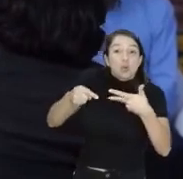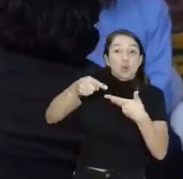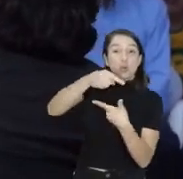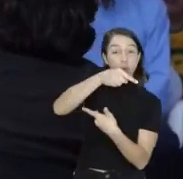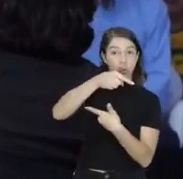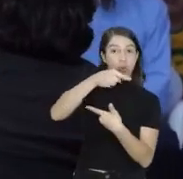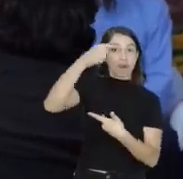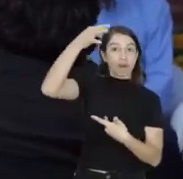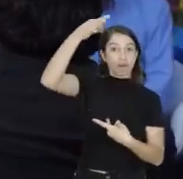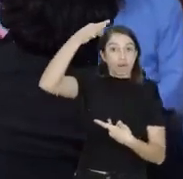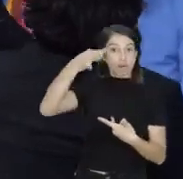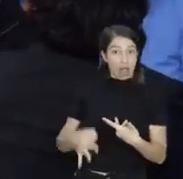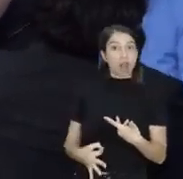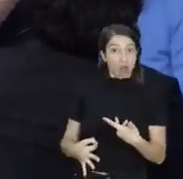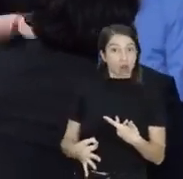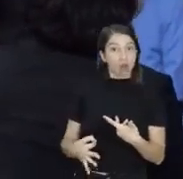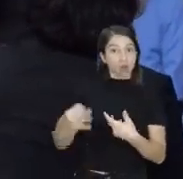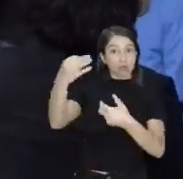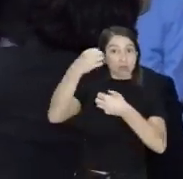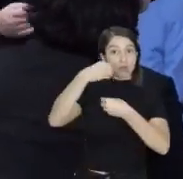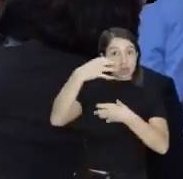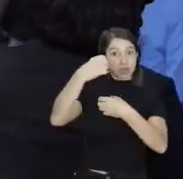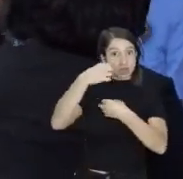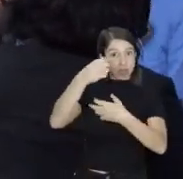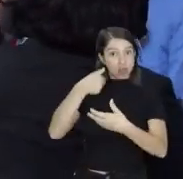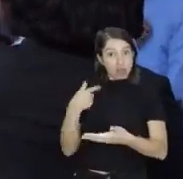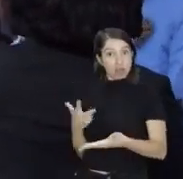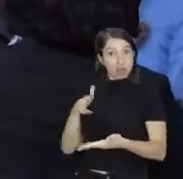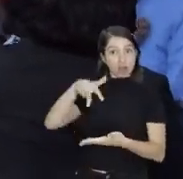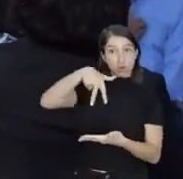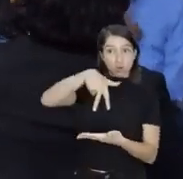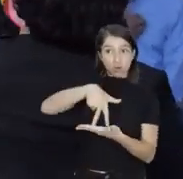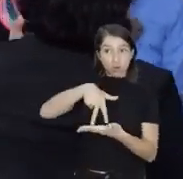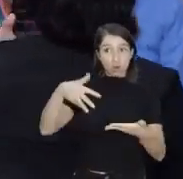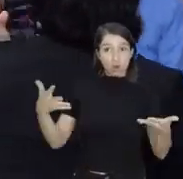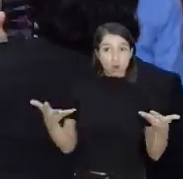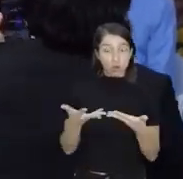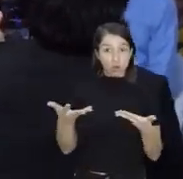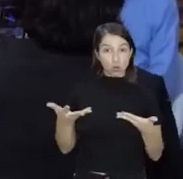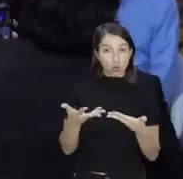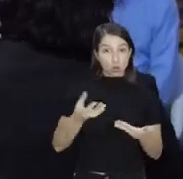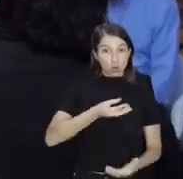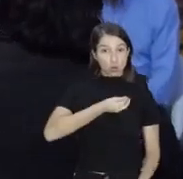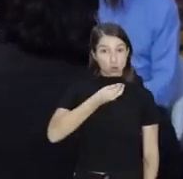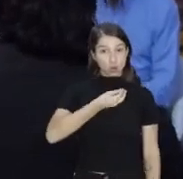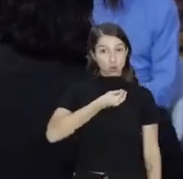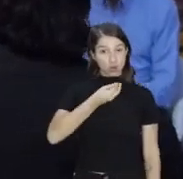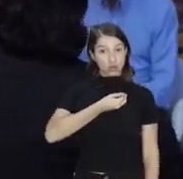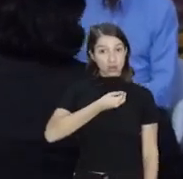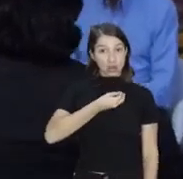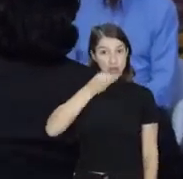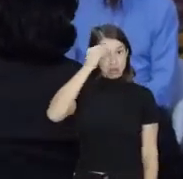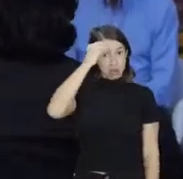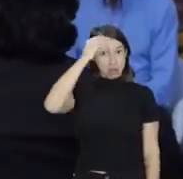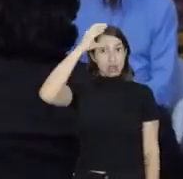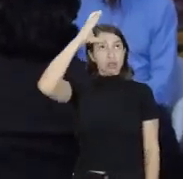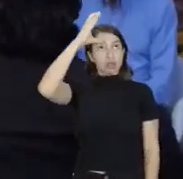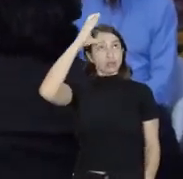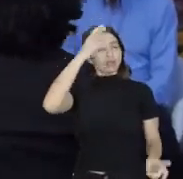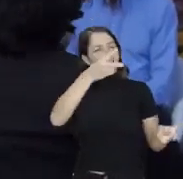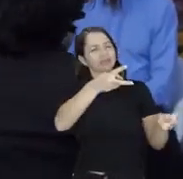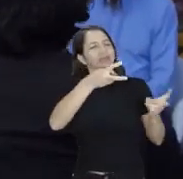me fizeram está aqui hoje esse conhecimento me fez perceber que o nosso presidente Lula além de ser esperança